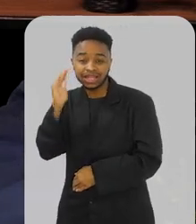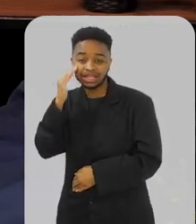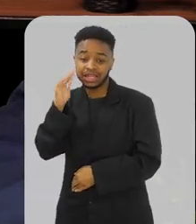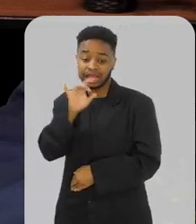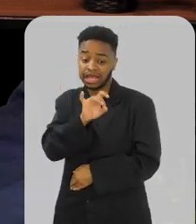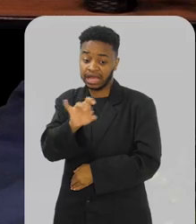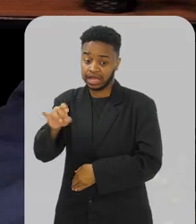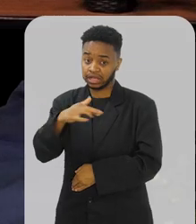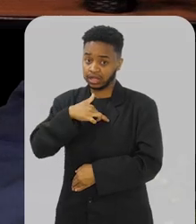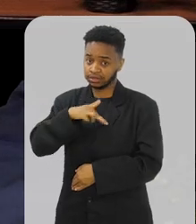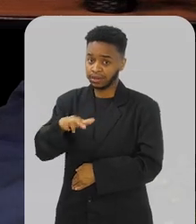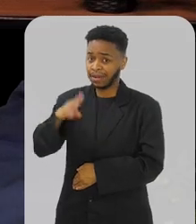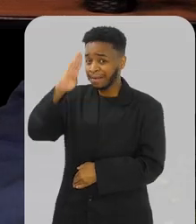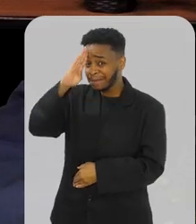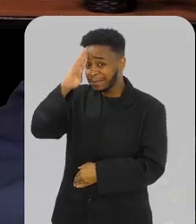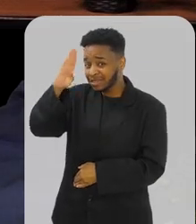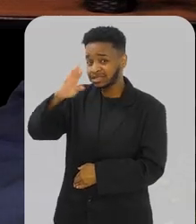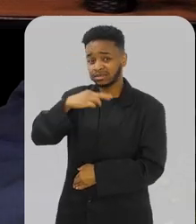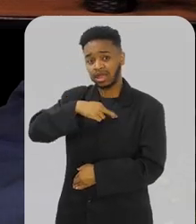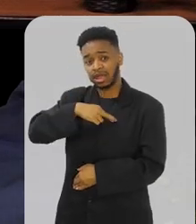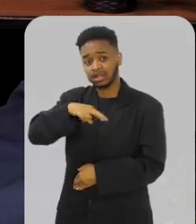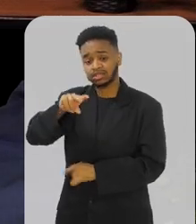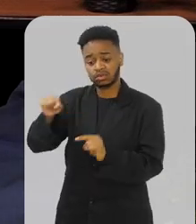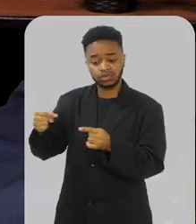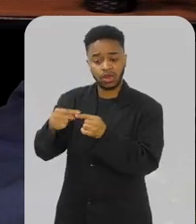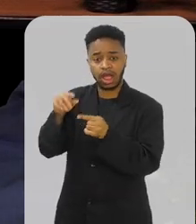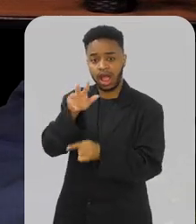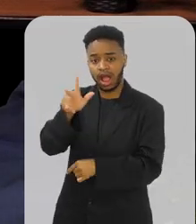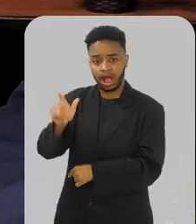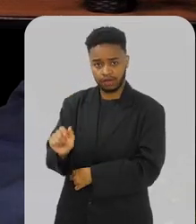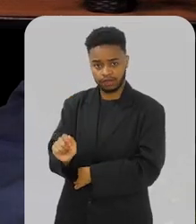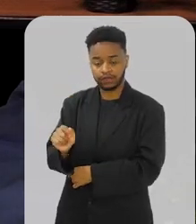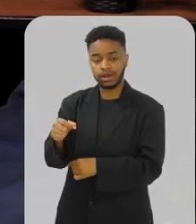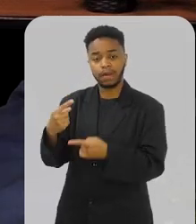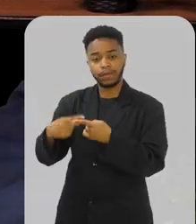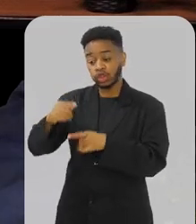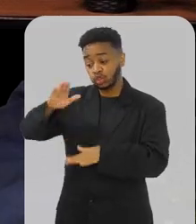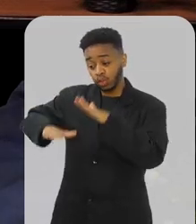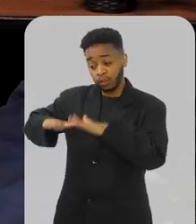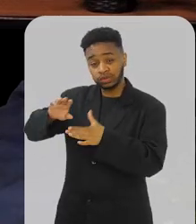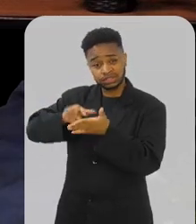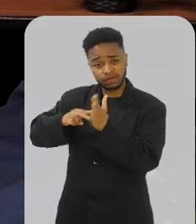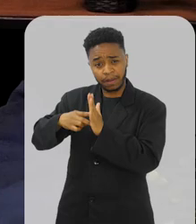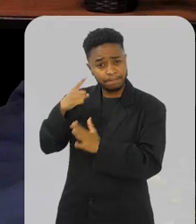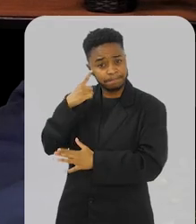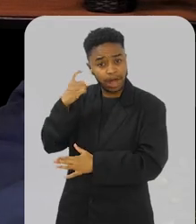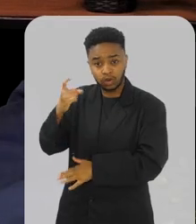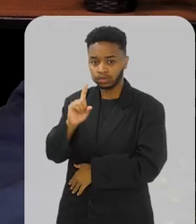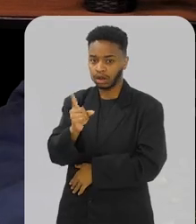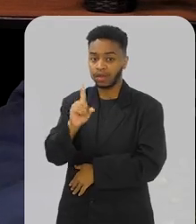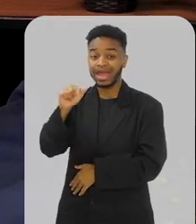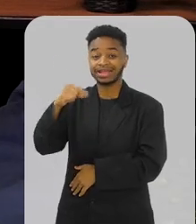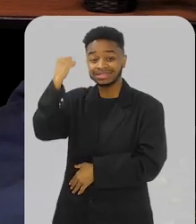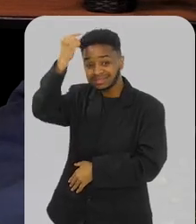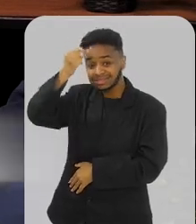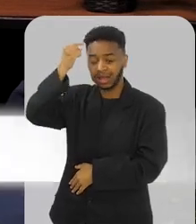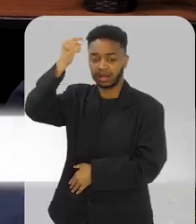as religiões, principalmente as religiões de matriz africana. Tambor não é barulho, é